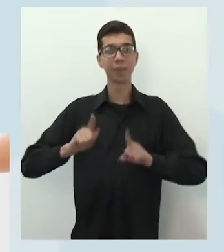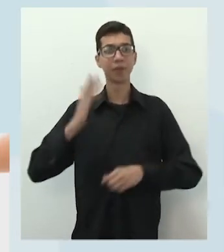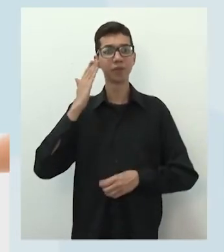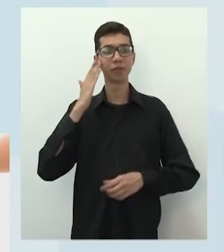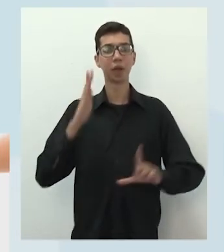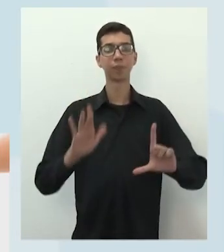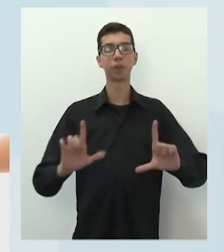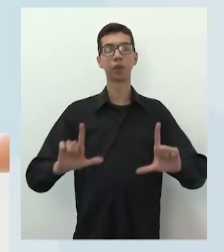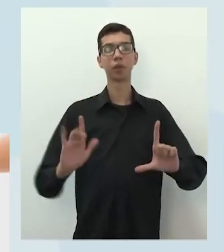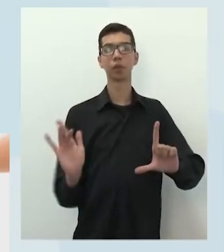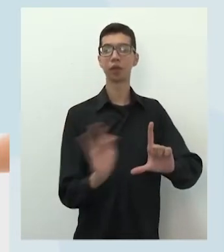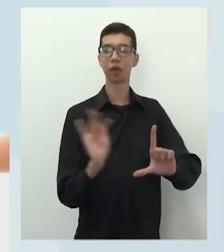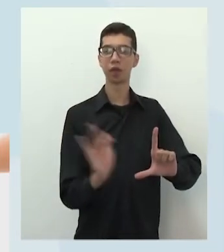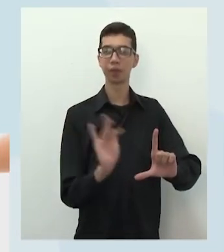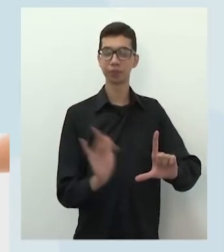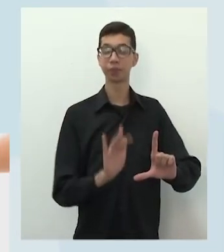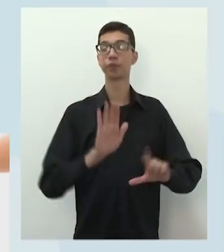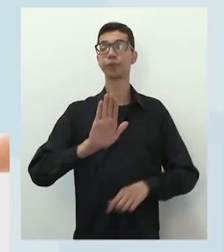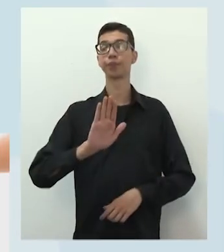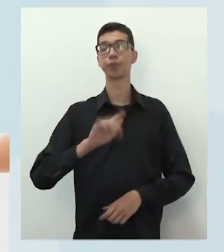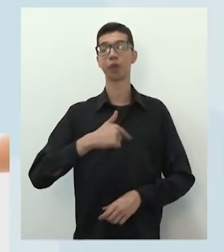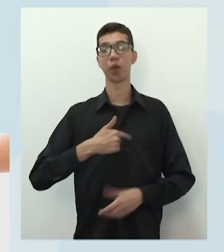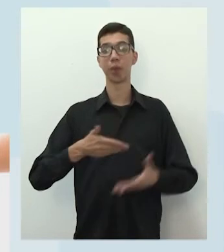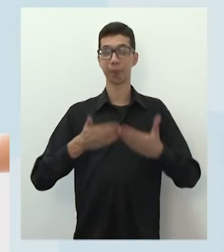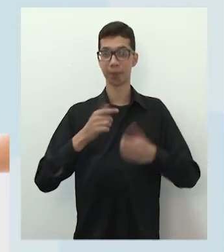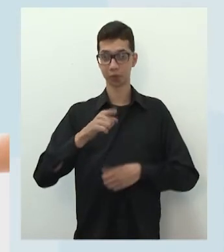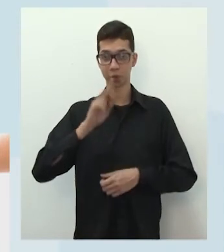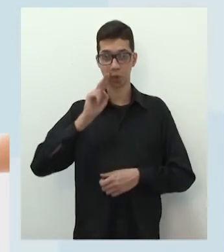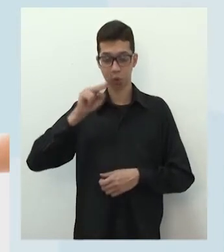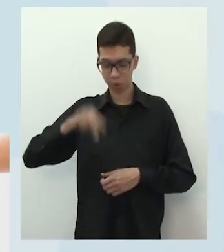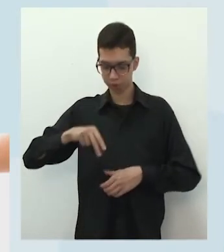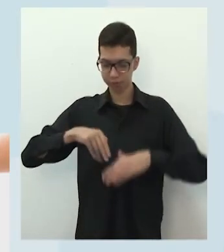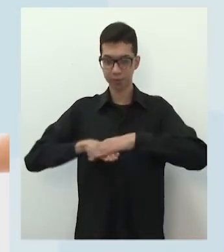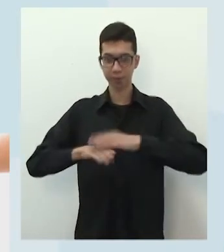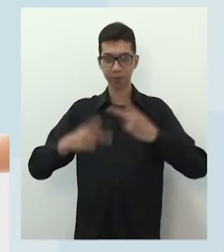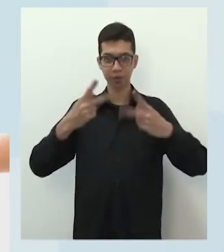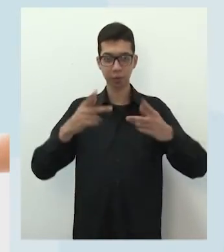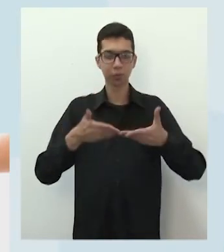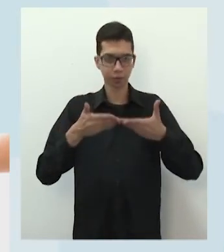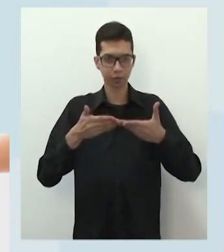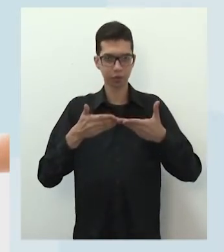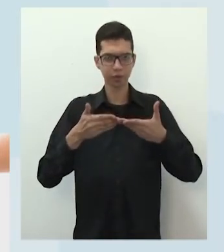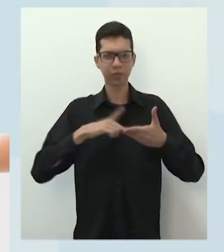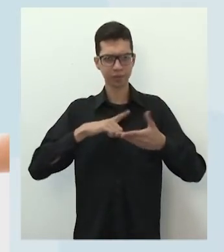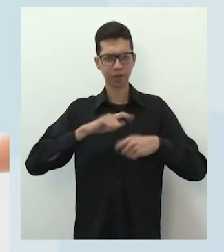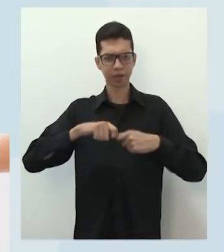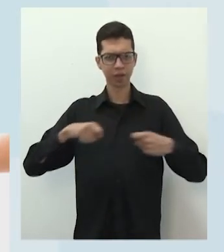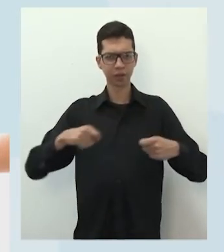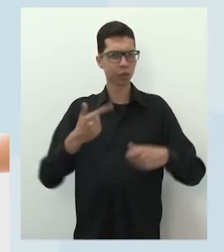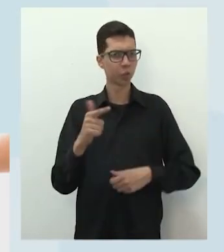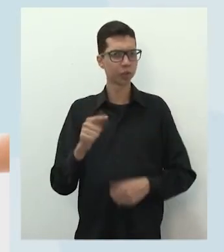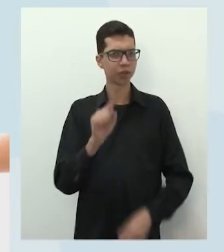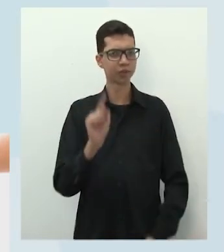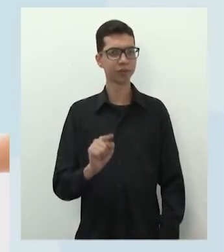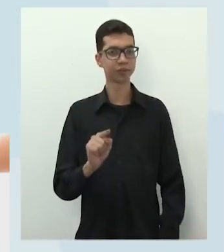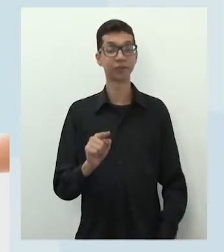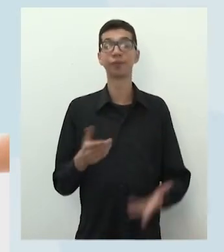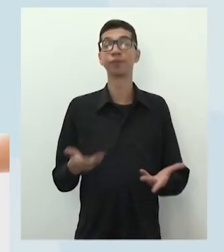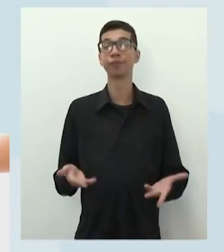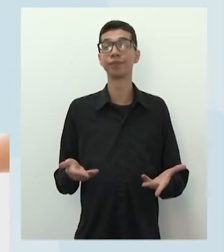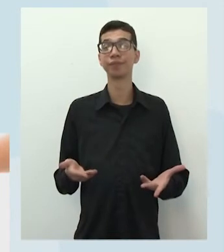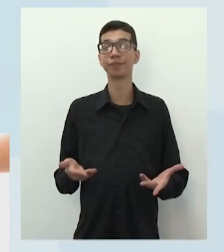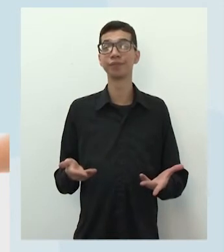70% sabia usar um mouse. Esse estudo é um pouquinho antigo, se fosse feito hoje, talvez o mouse seria menos, porque cada